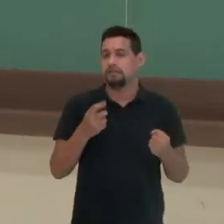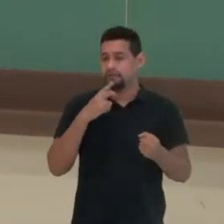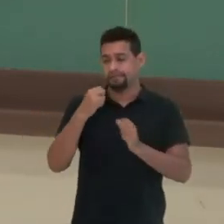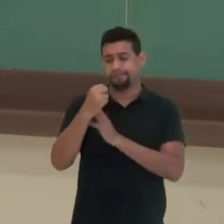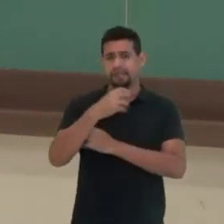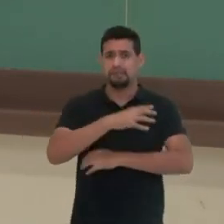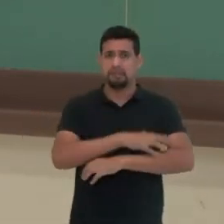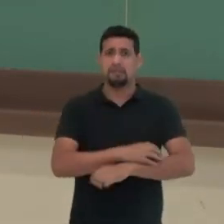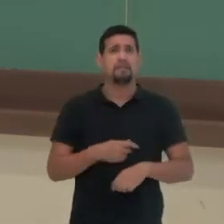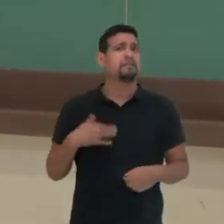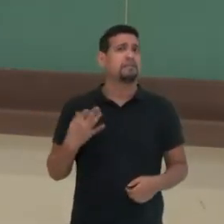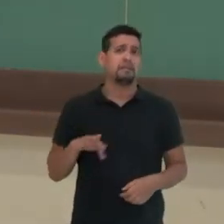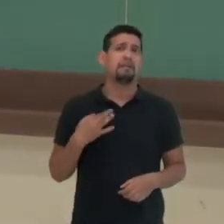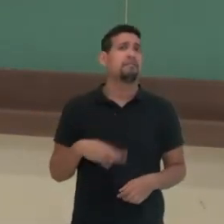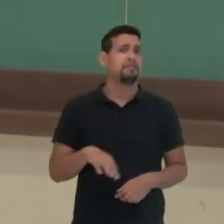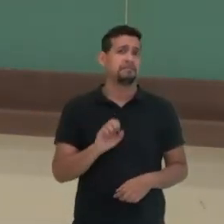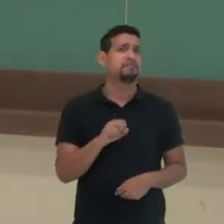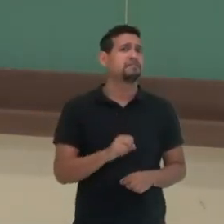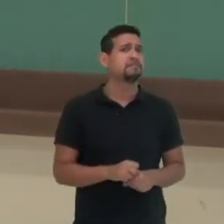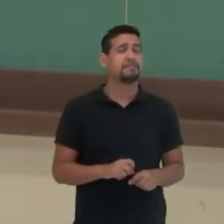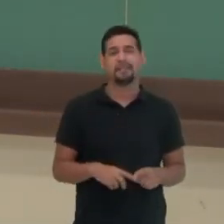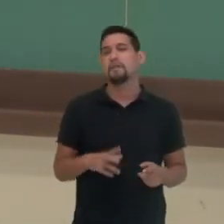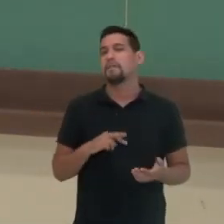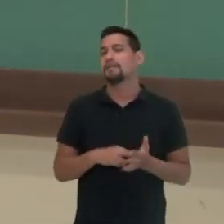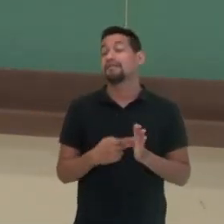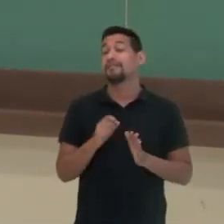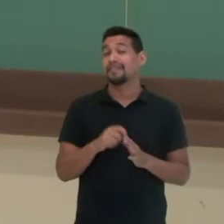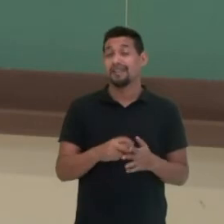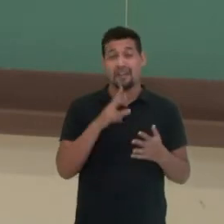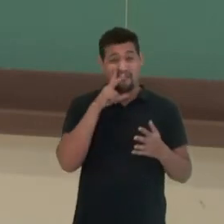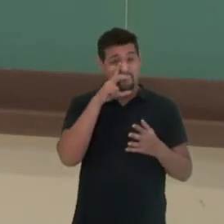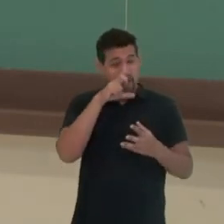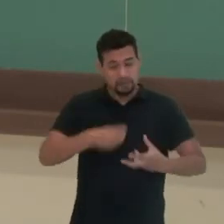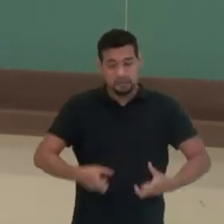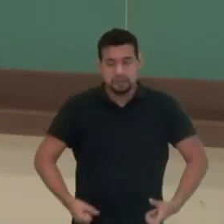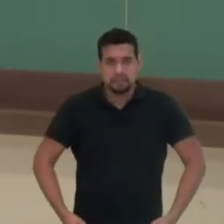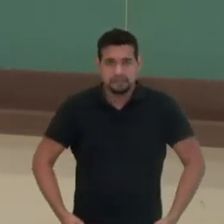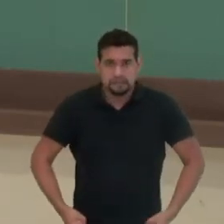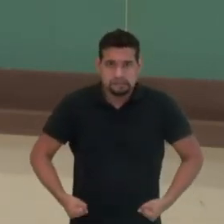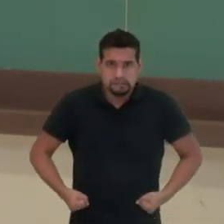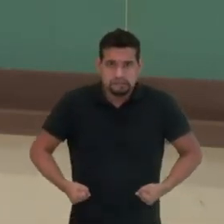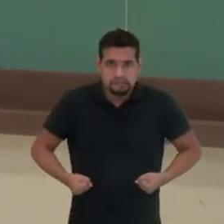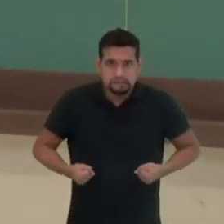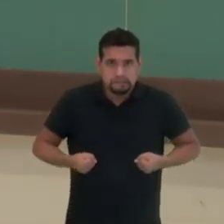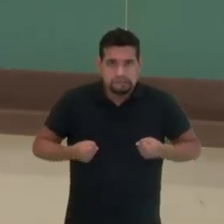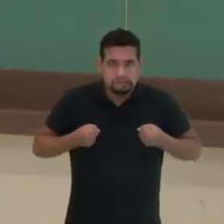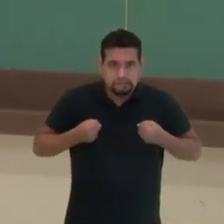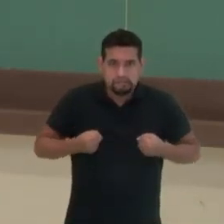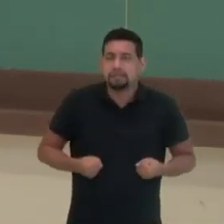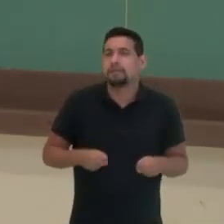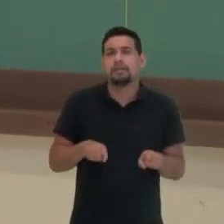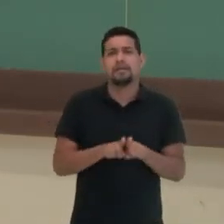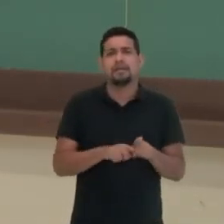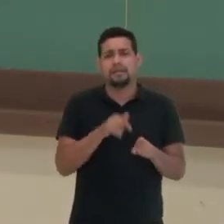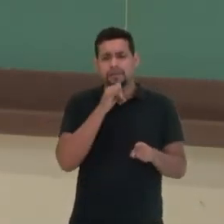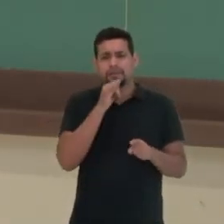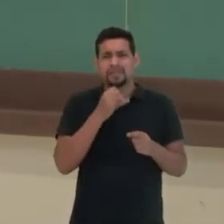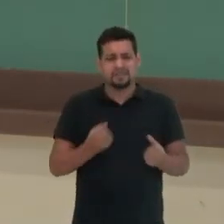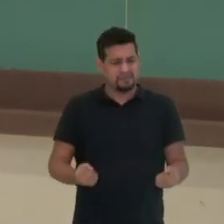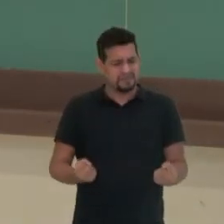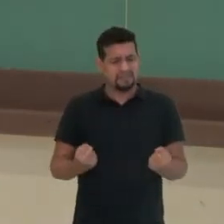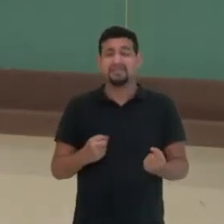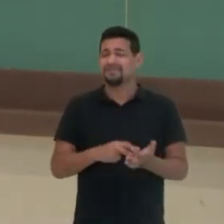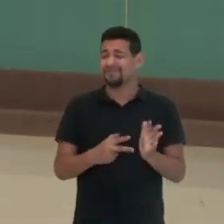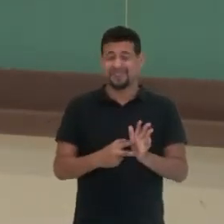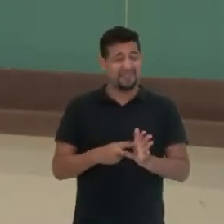braçal colocá-lo aqui em cima. Certamente a força que ele deveria aplicar, ali, a intensidade da força ali nos braços dele